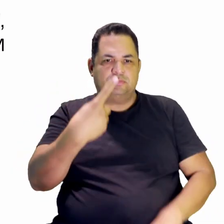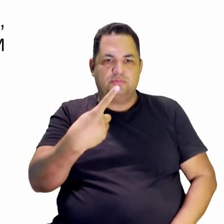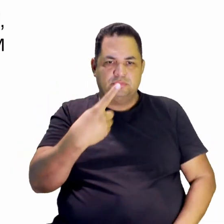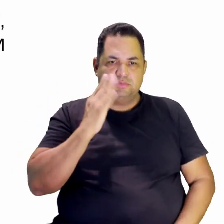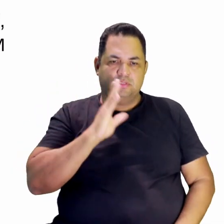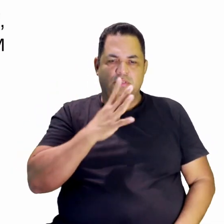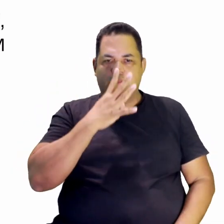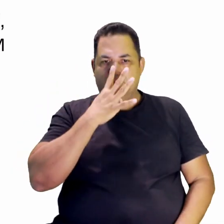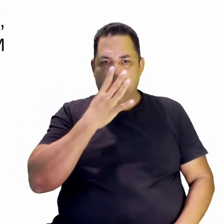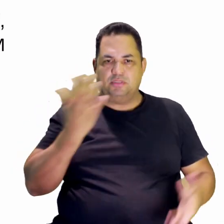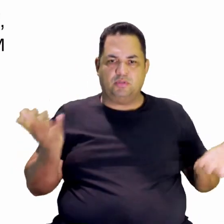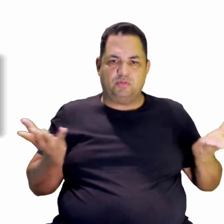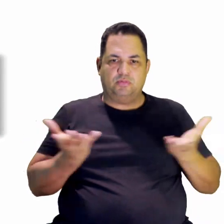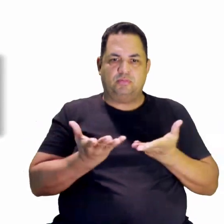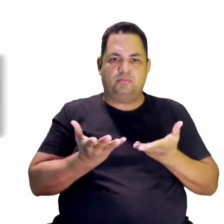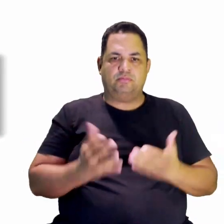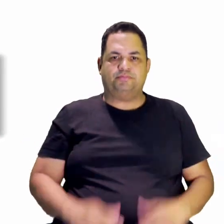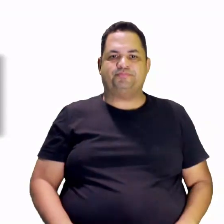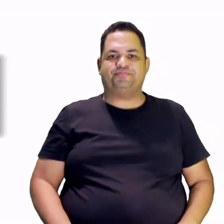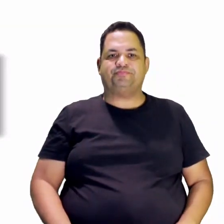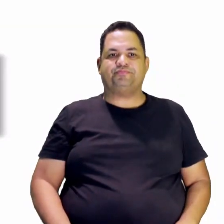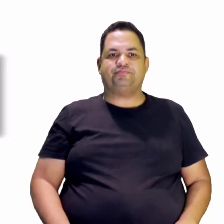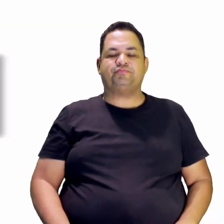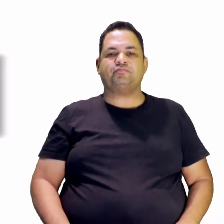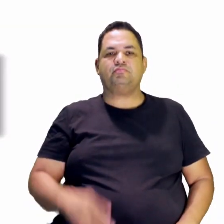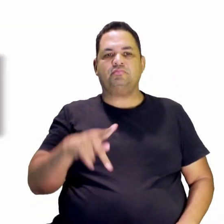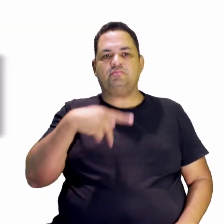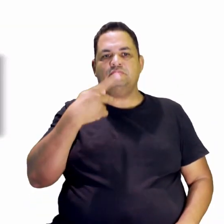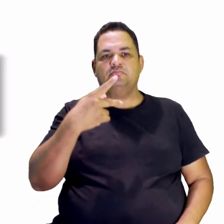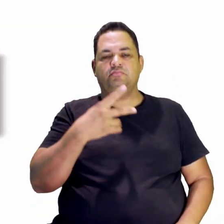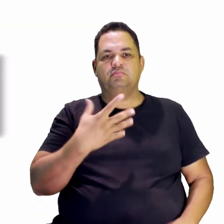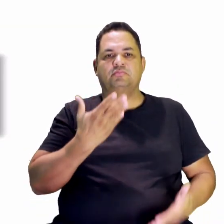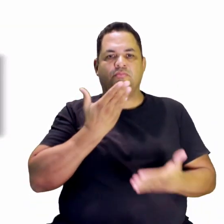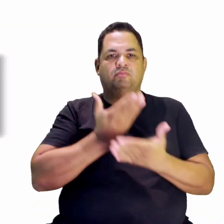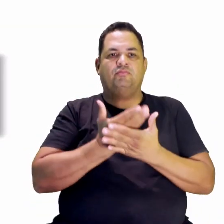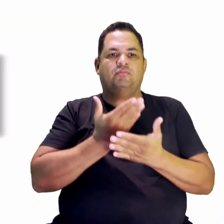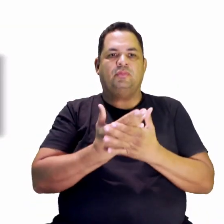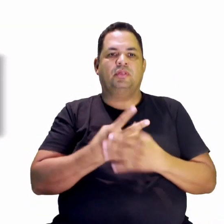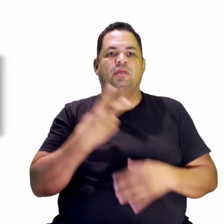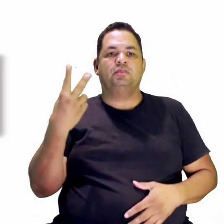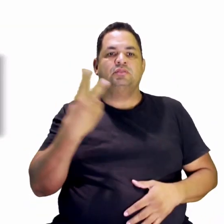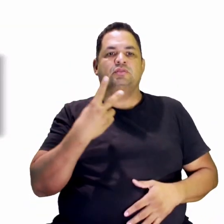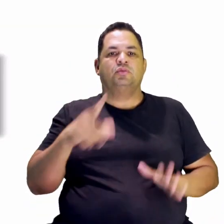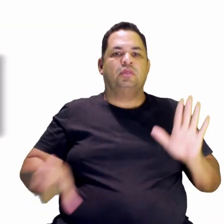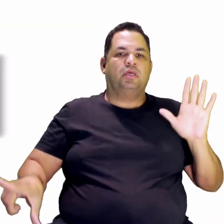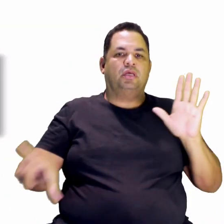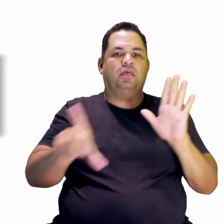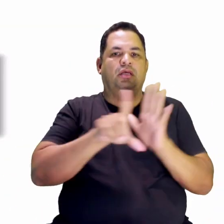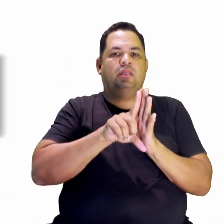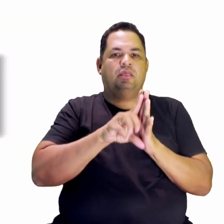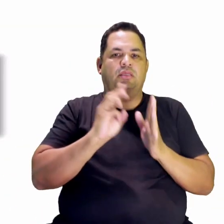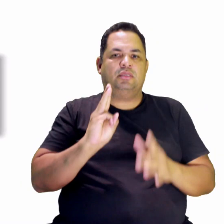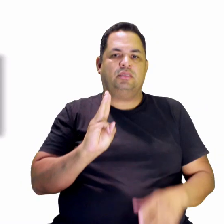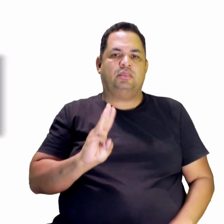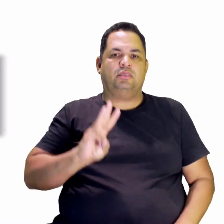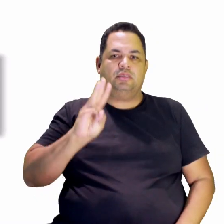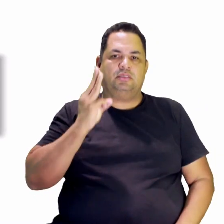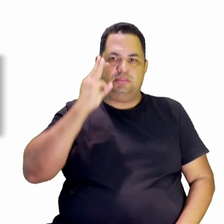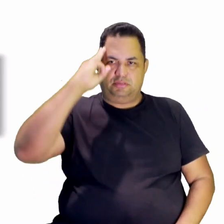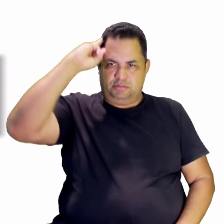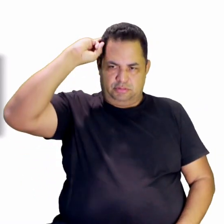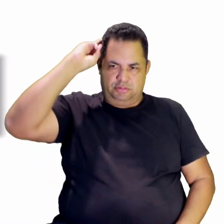sim. E agora nós vamos falar da nossa aula. Olha aí, segunda lei de Newton. Vamos relembrar a questão